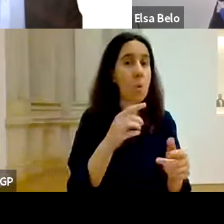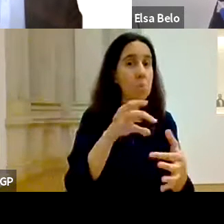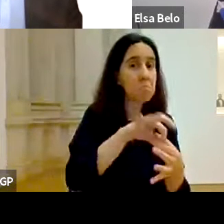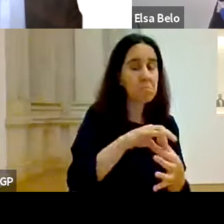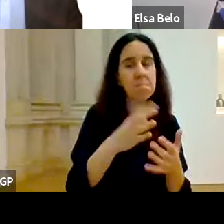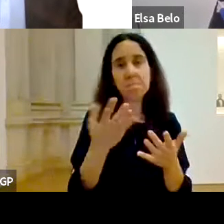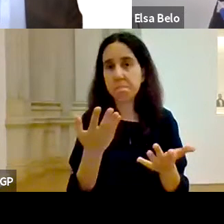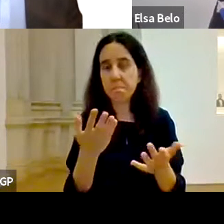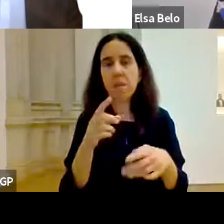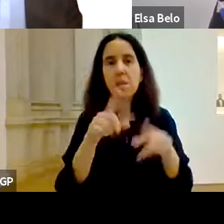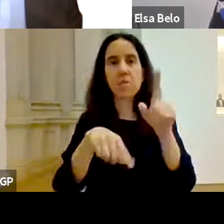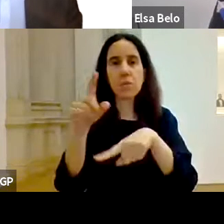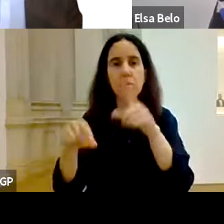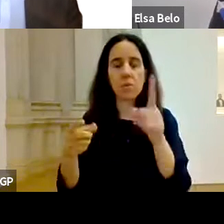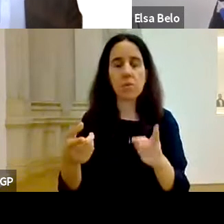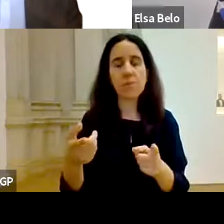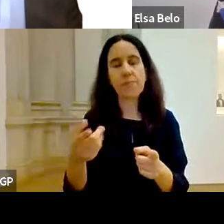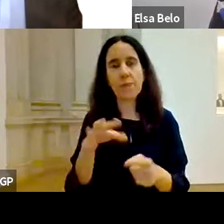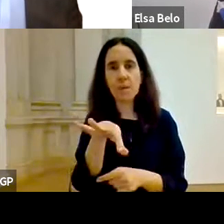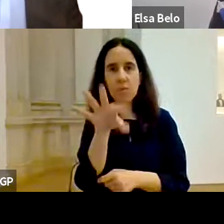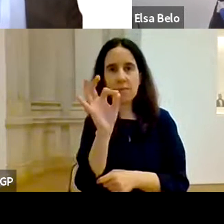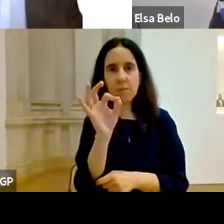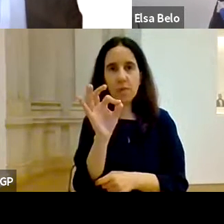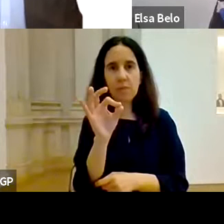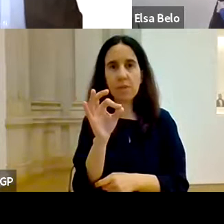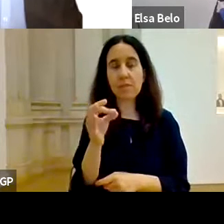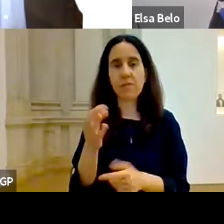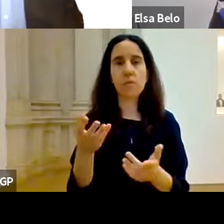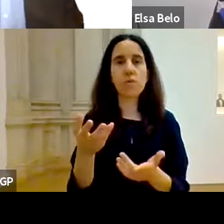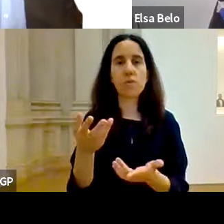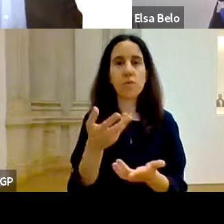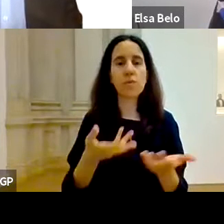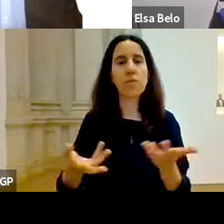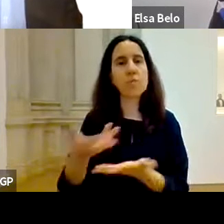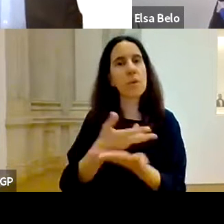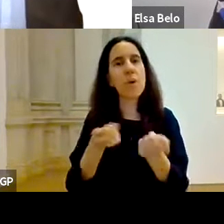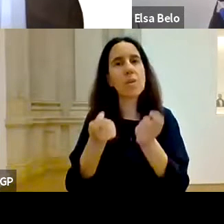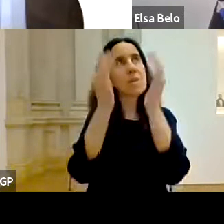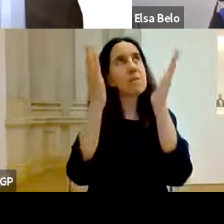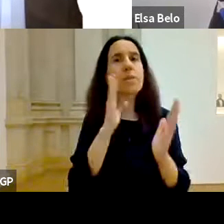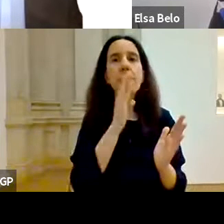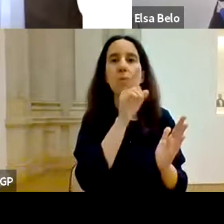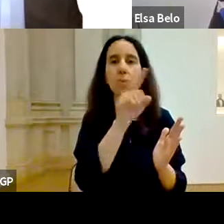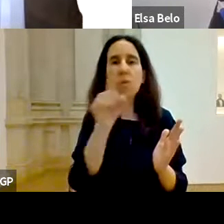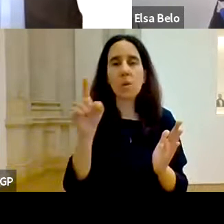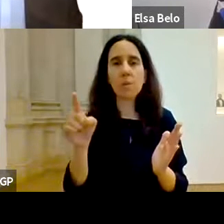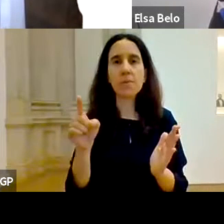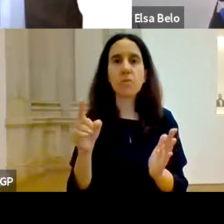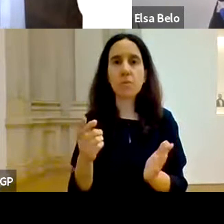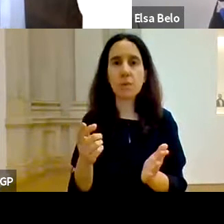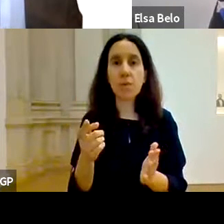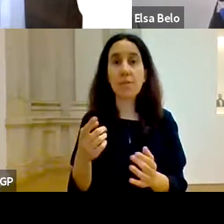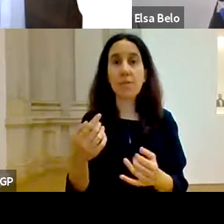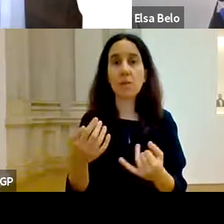a escolha aqui terá muito a ver também com aquilo que é praticado na organização, quais são as plataformas que utiliza e que